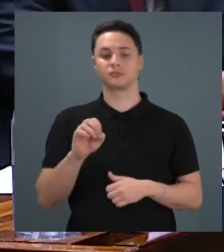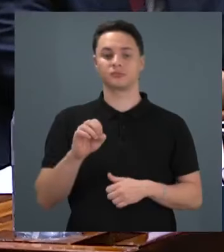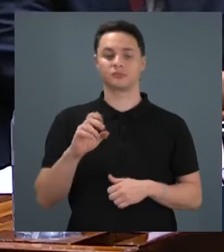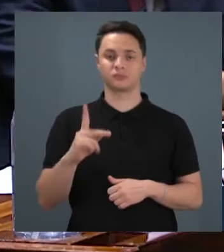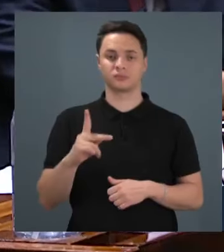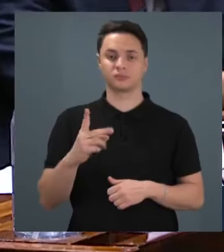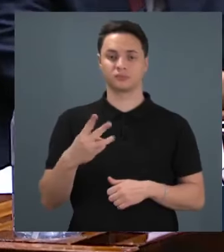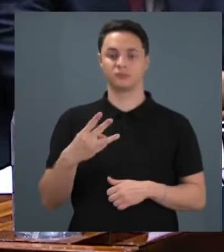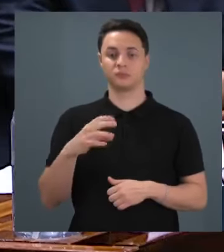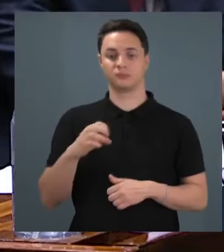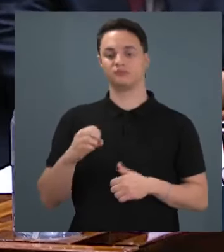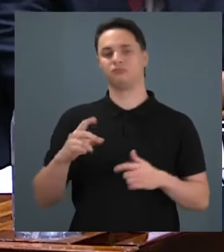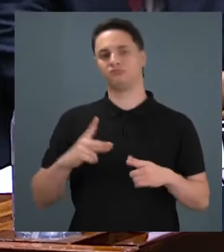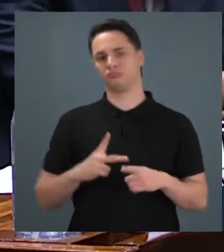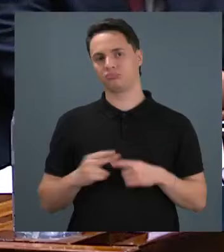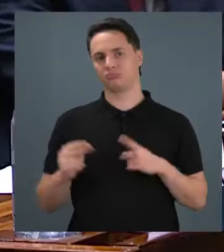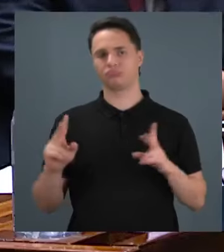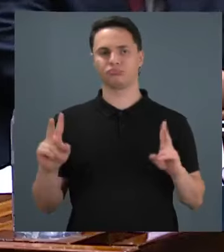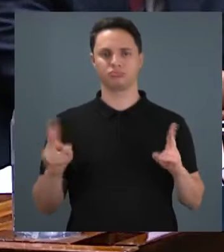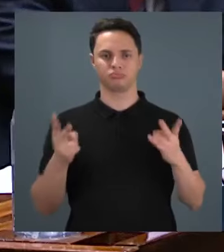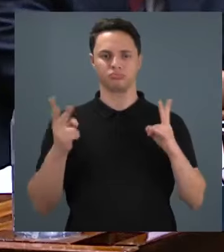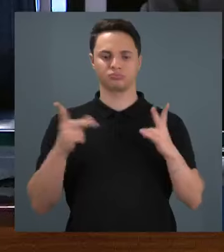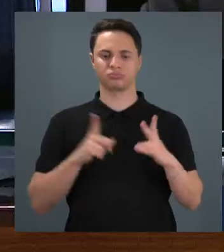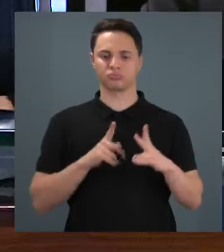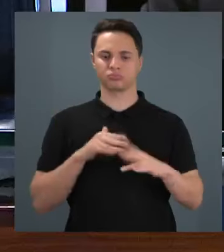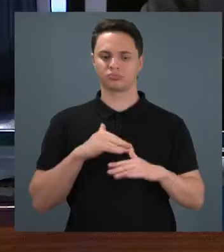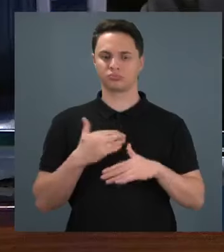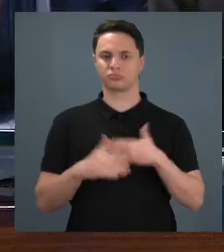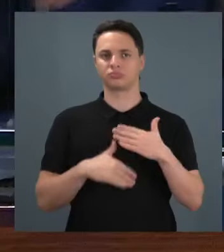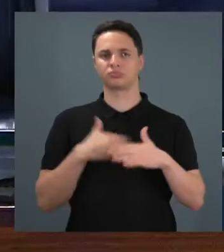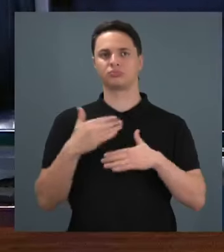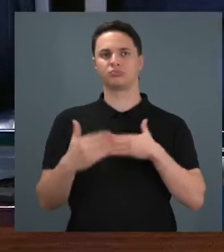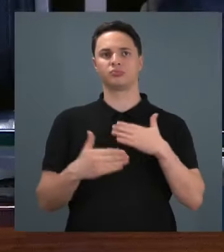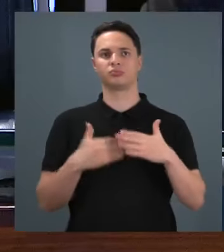vitória extraordinária do desenvolvimento sustentável